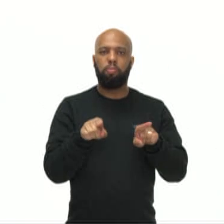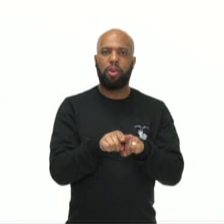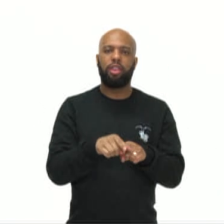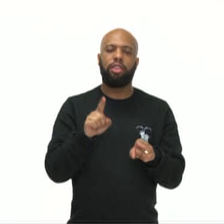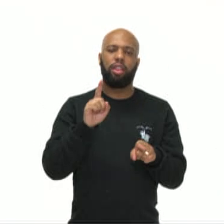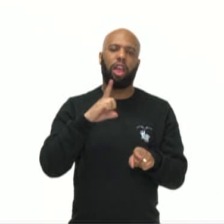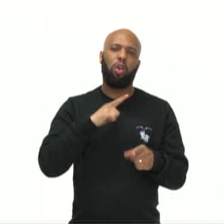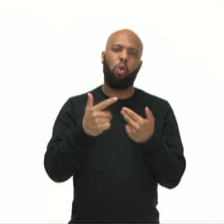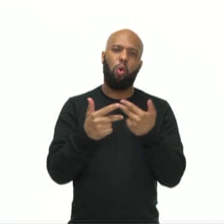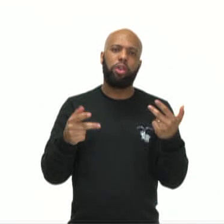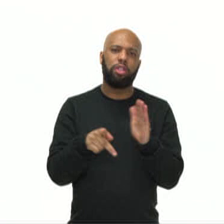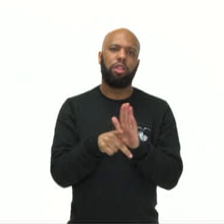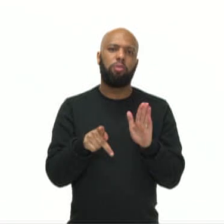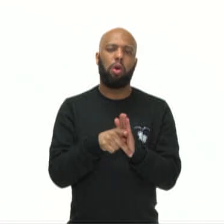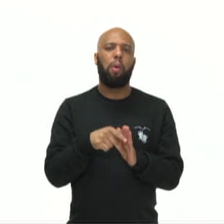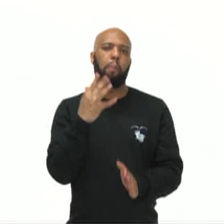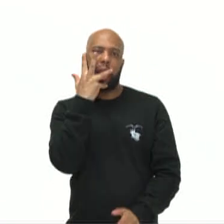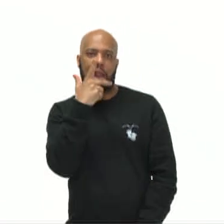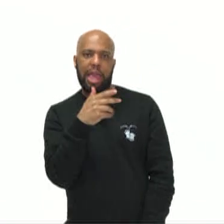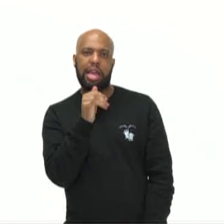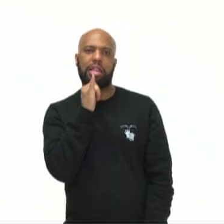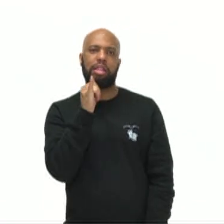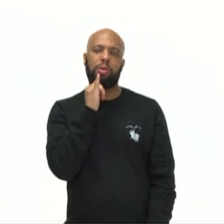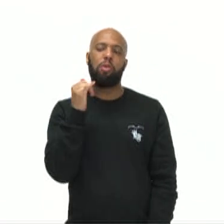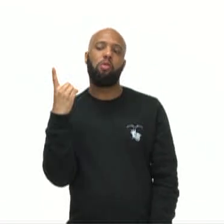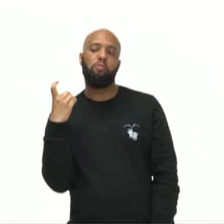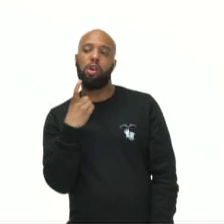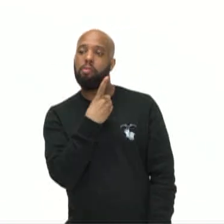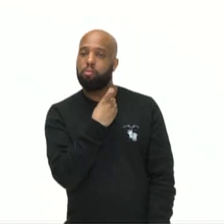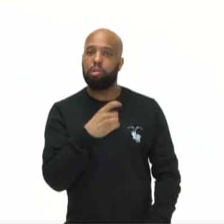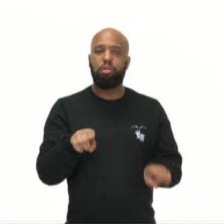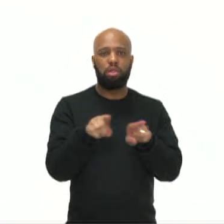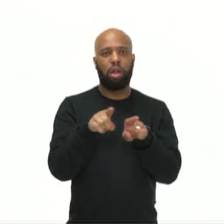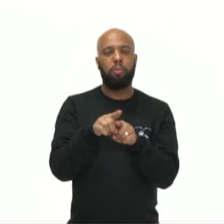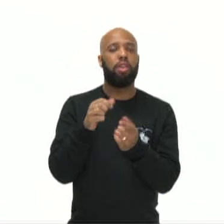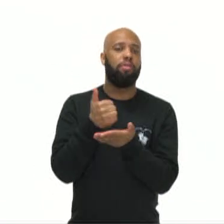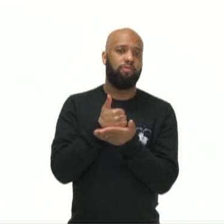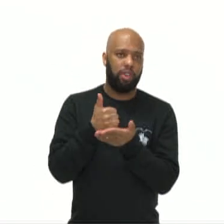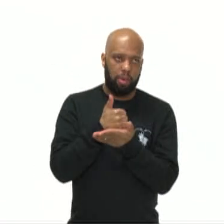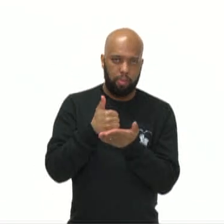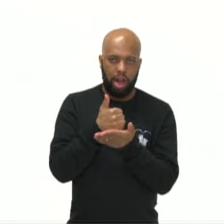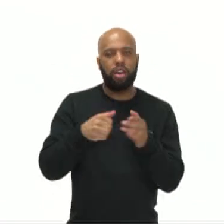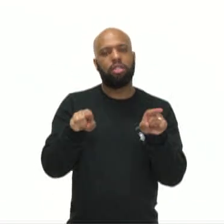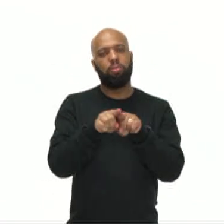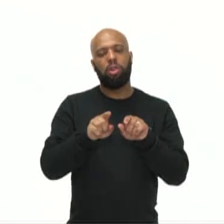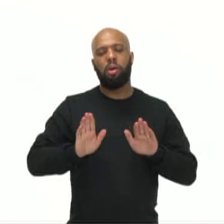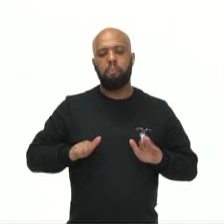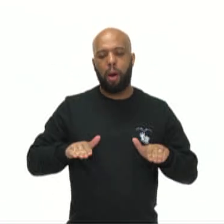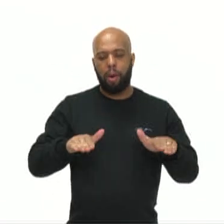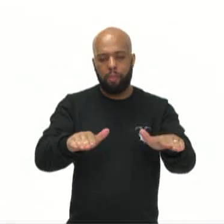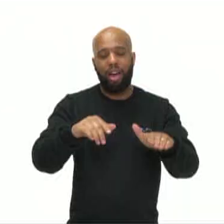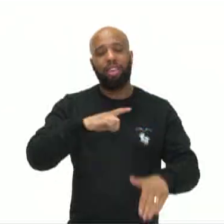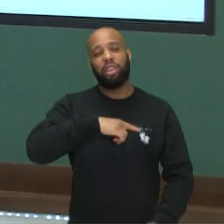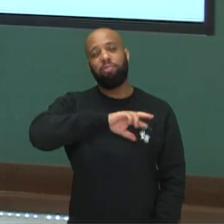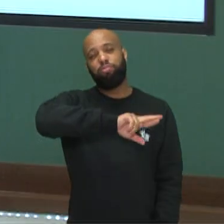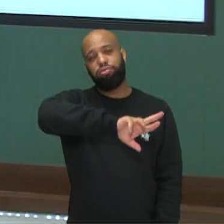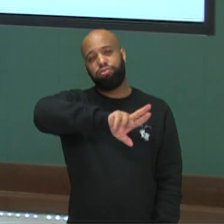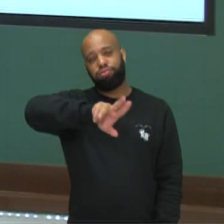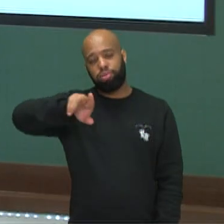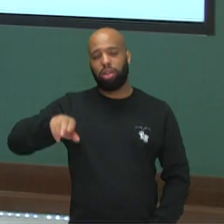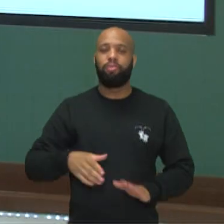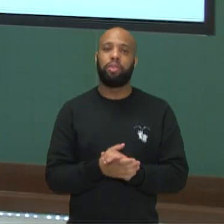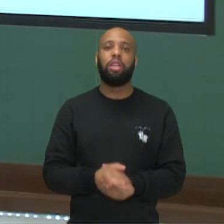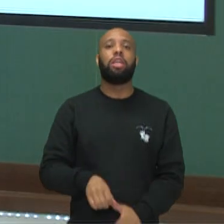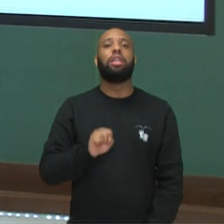cosmético, perfumaria, bebidas, têxteis, fármacos, dentre outros segmentos. Professor,